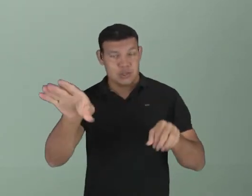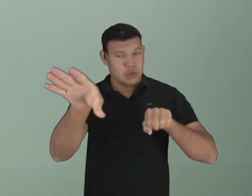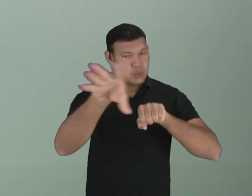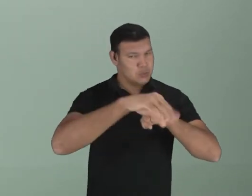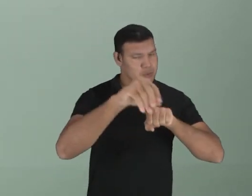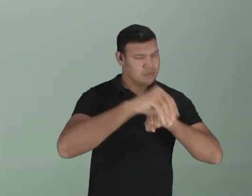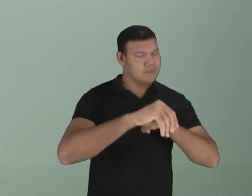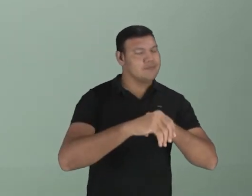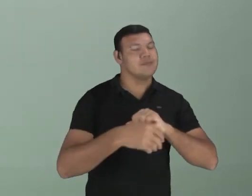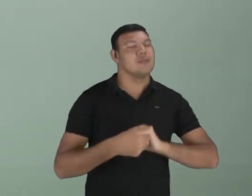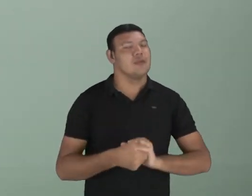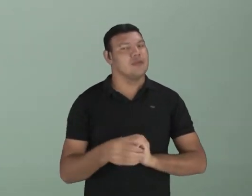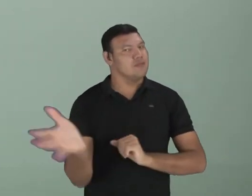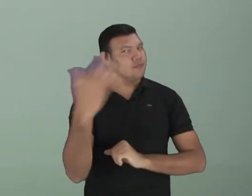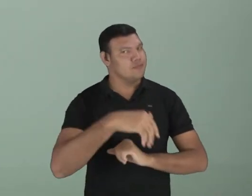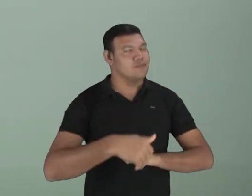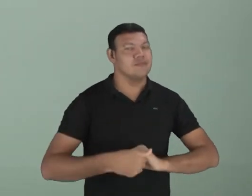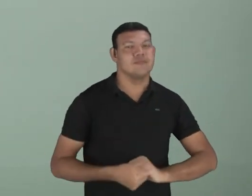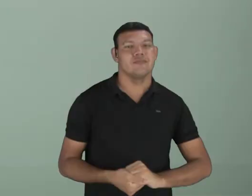aprendeu. Vamos lá?